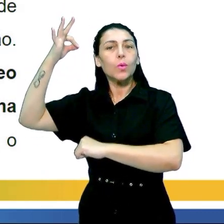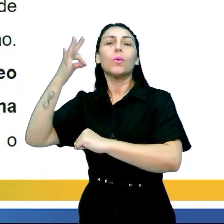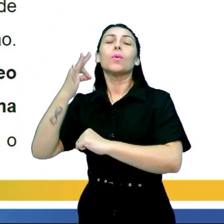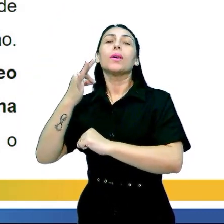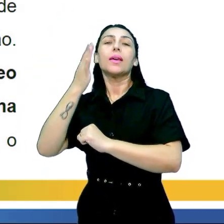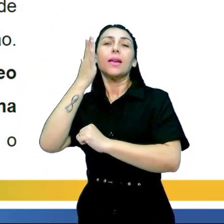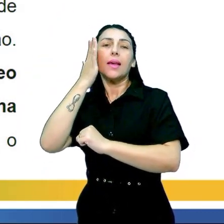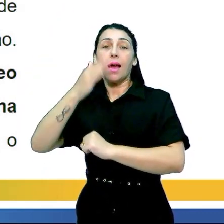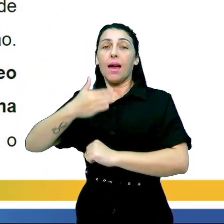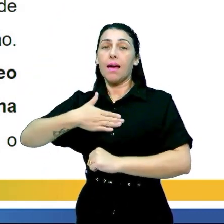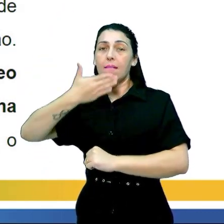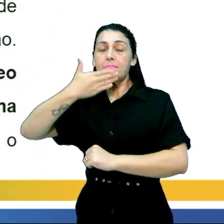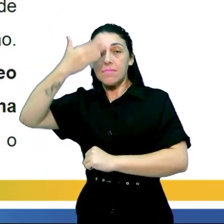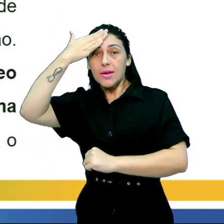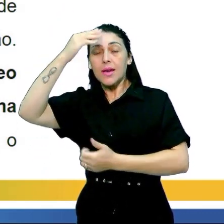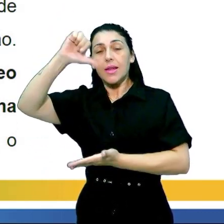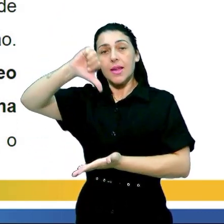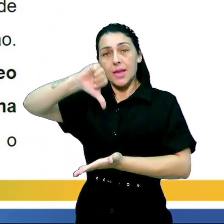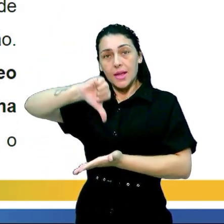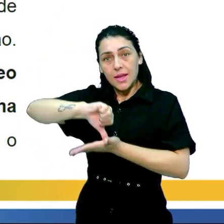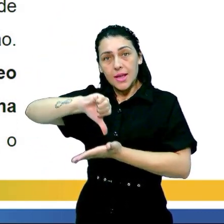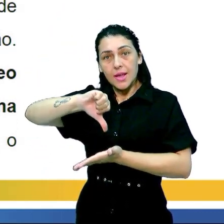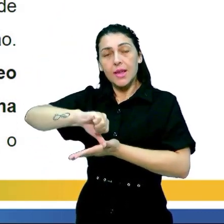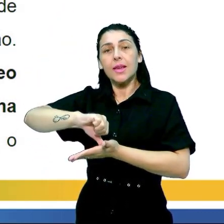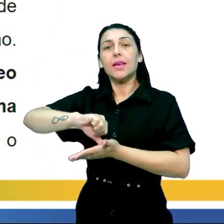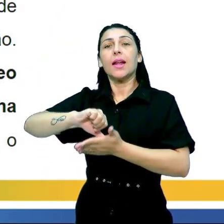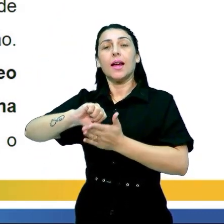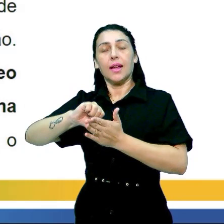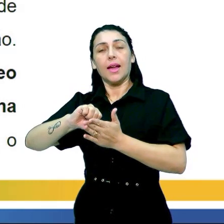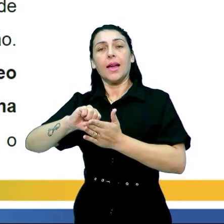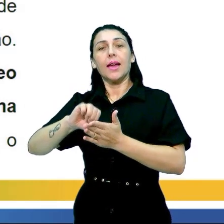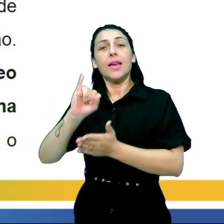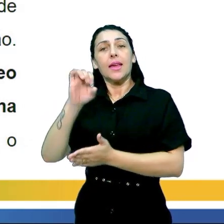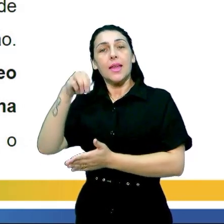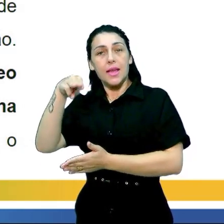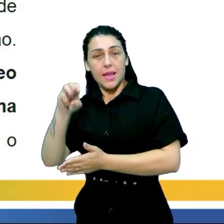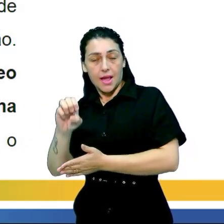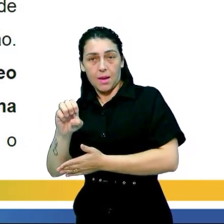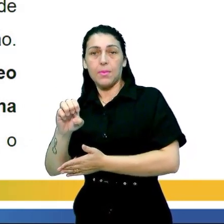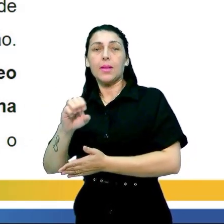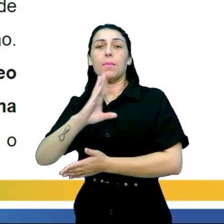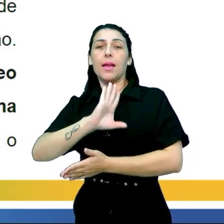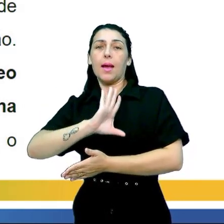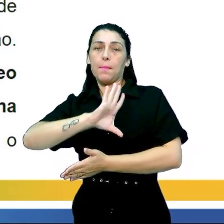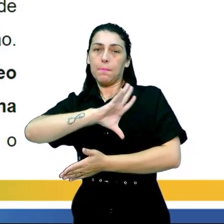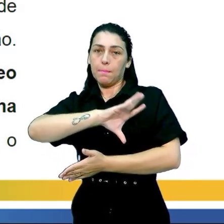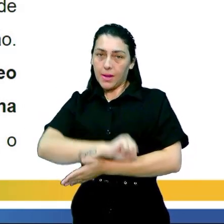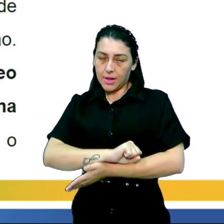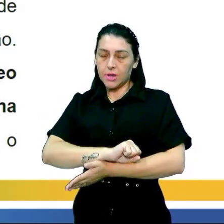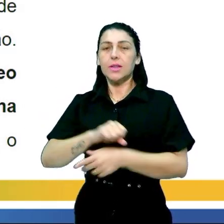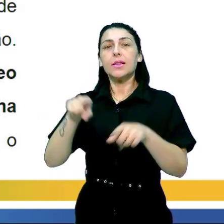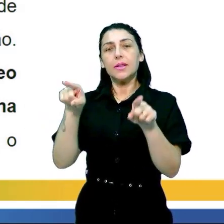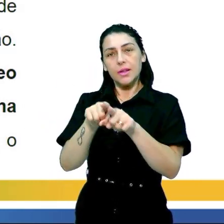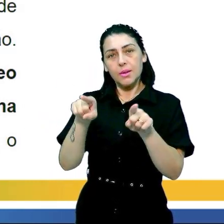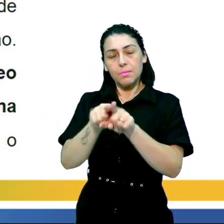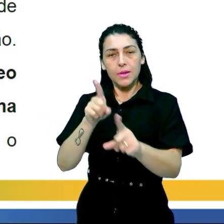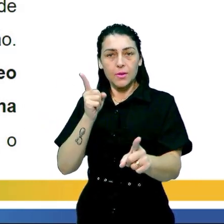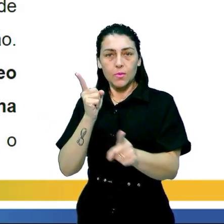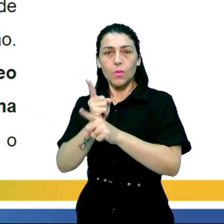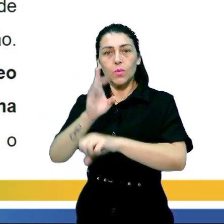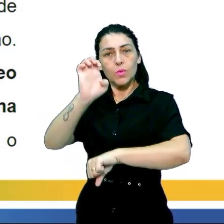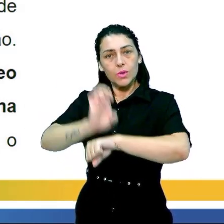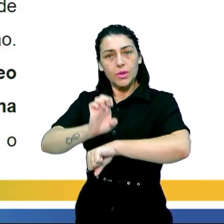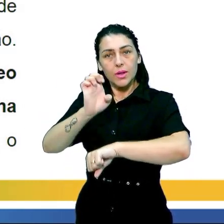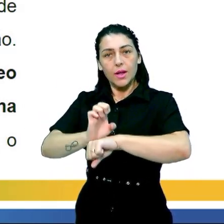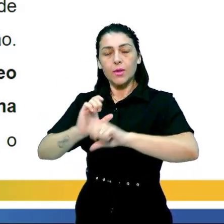Arábia Saudita, Irã, Iraque, Iêmen e também a região da Palestina, onde também se encontra o